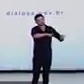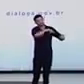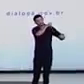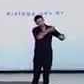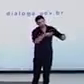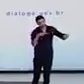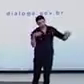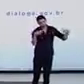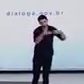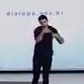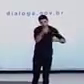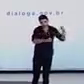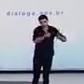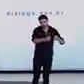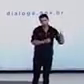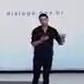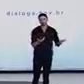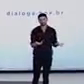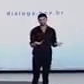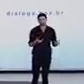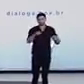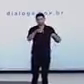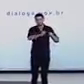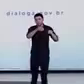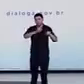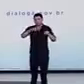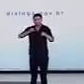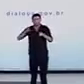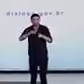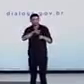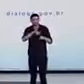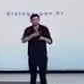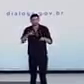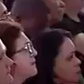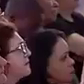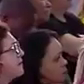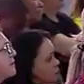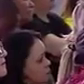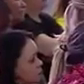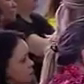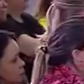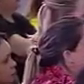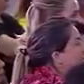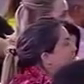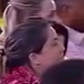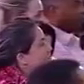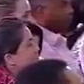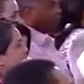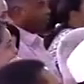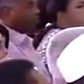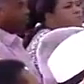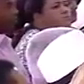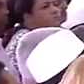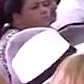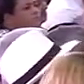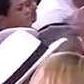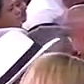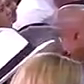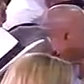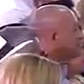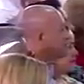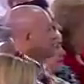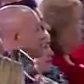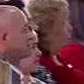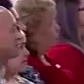trânsito. Atropelamento. Moto. Espera aí. O Piauí vai querer fazer uma opção por ter um hospital